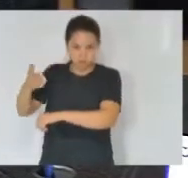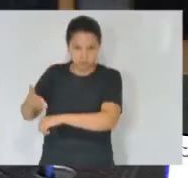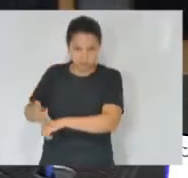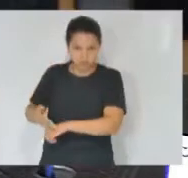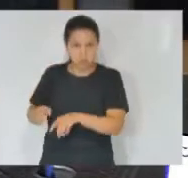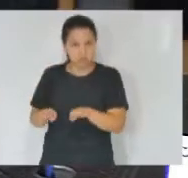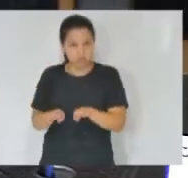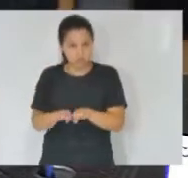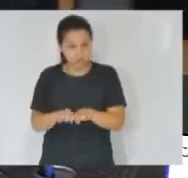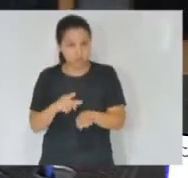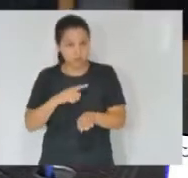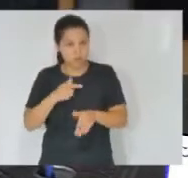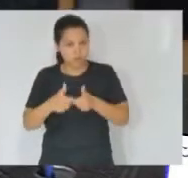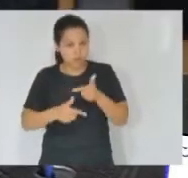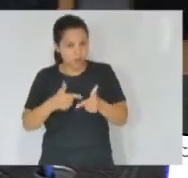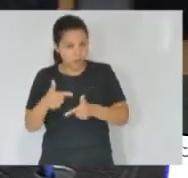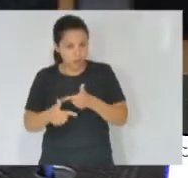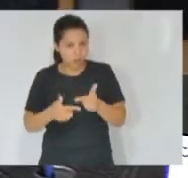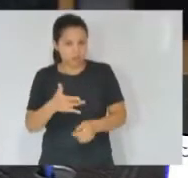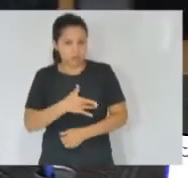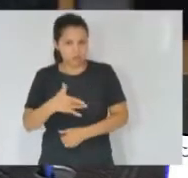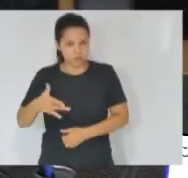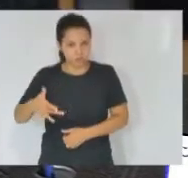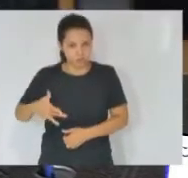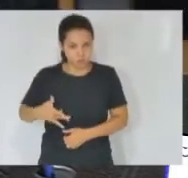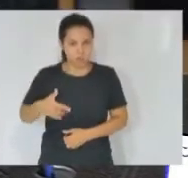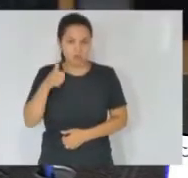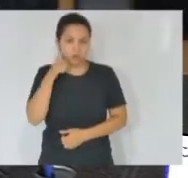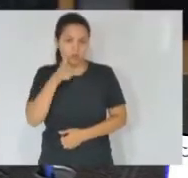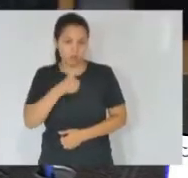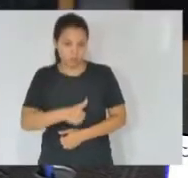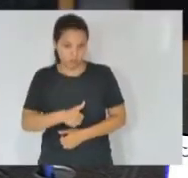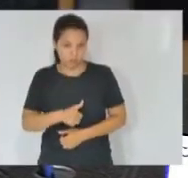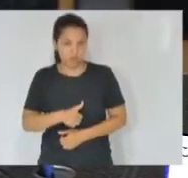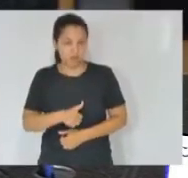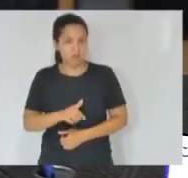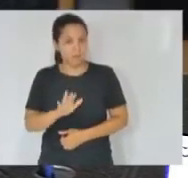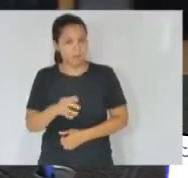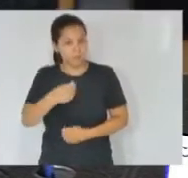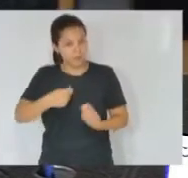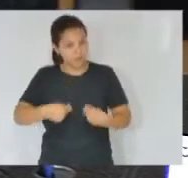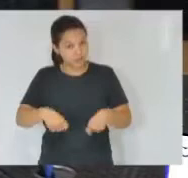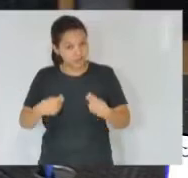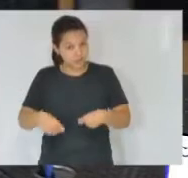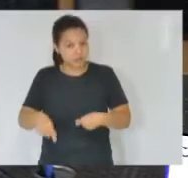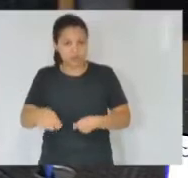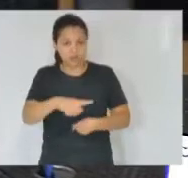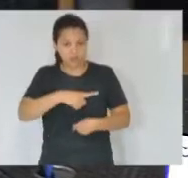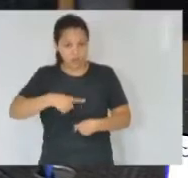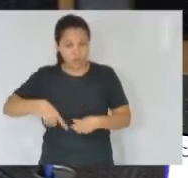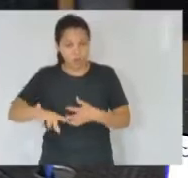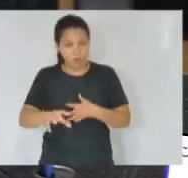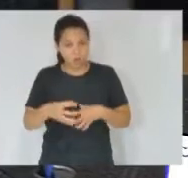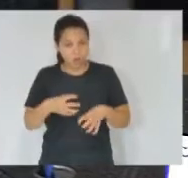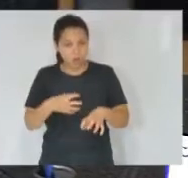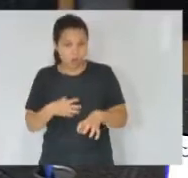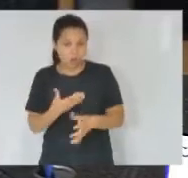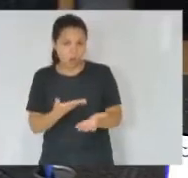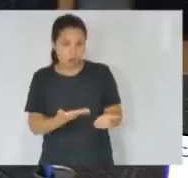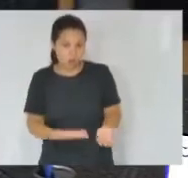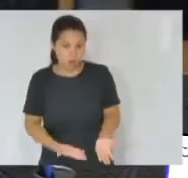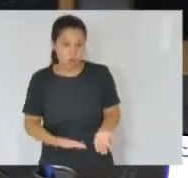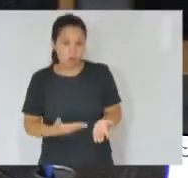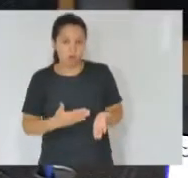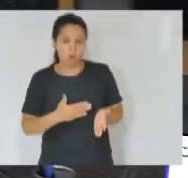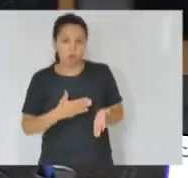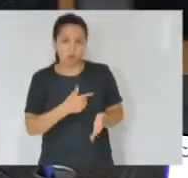feminina. E ele precisa, nós todos, sensibilizarmos o governo do Estado, a